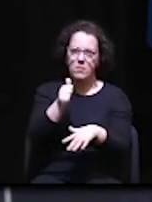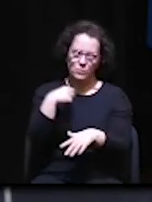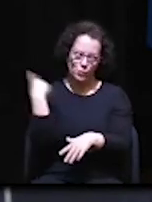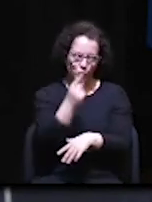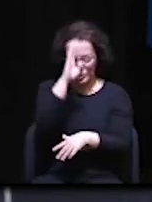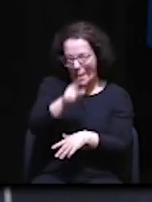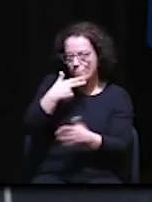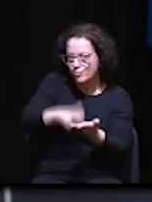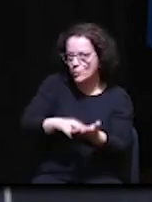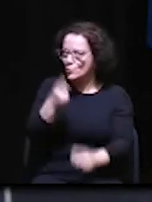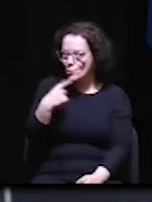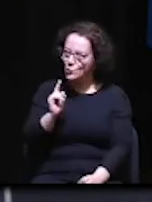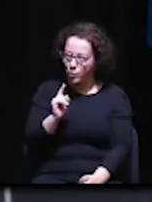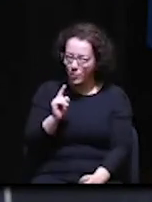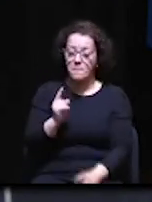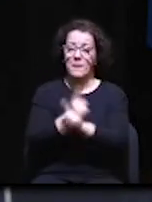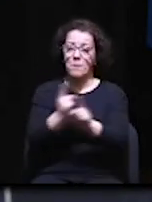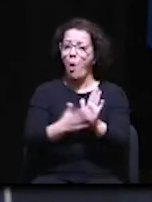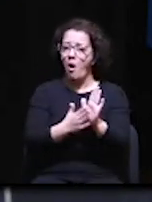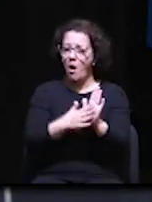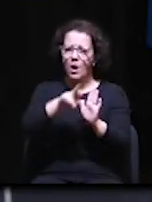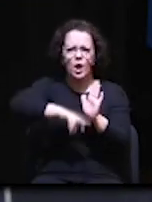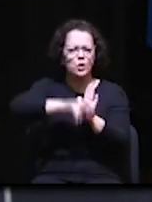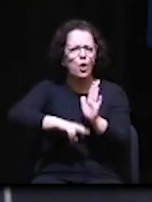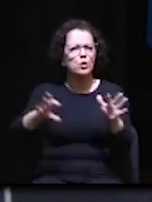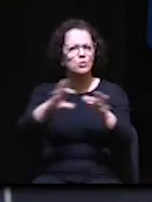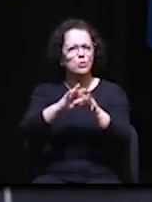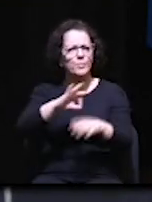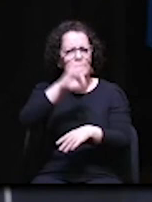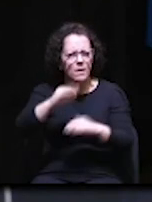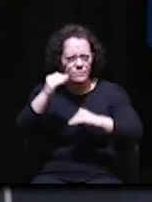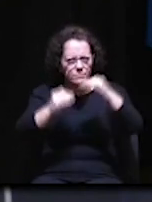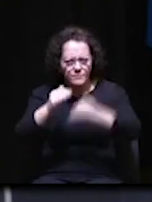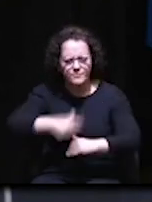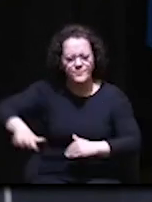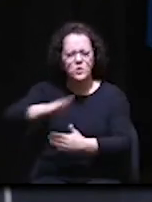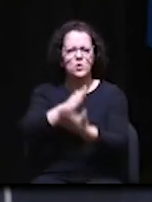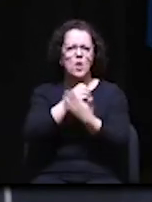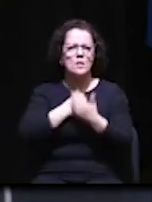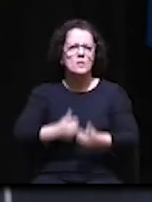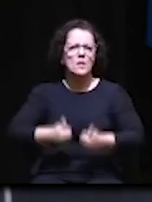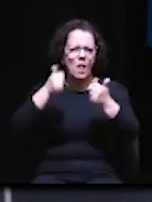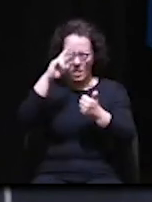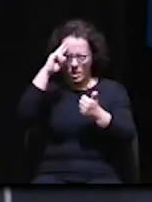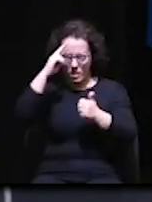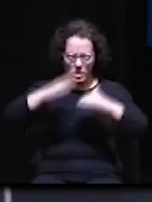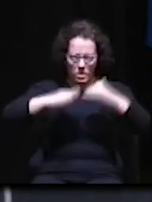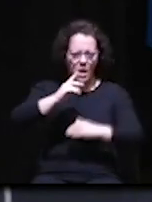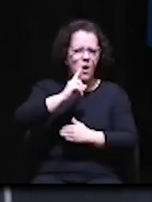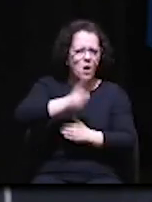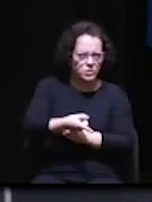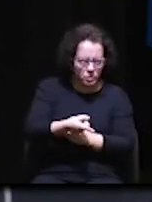assim, não só pelo relatório sobre resiliência sísmica das escolas da cidade, que foi apresentado há um ano,